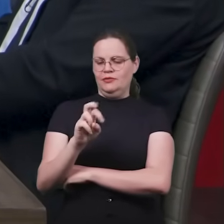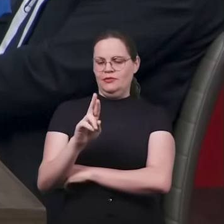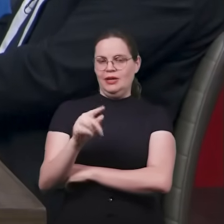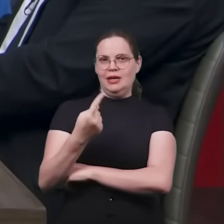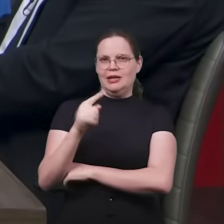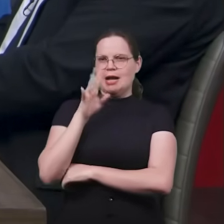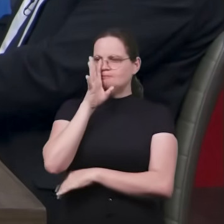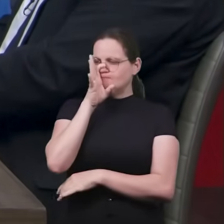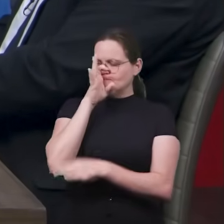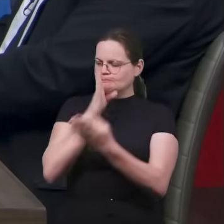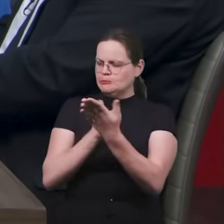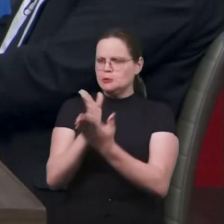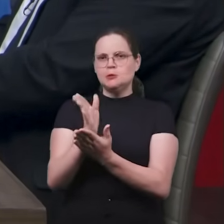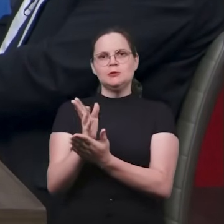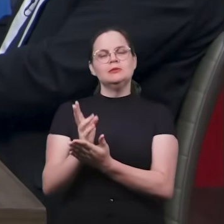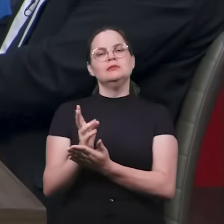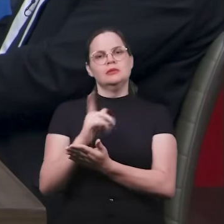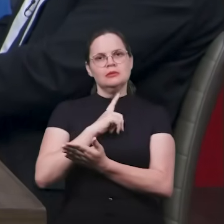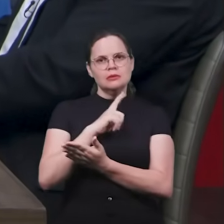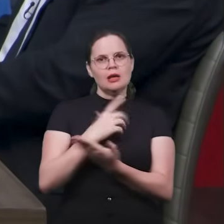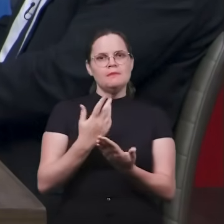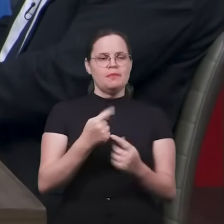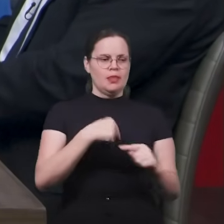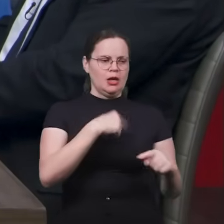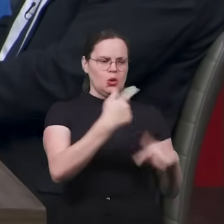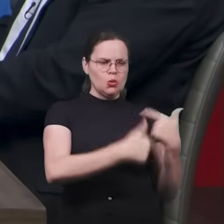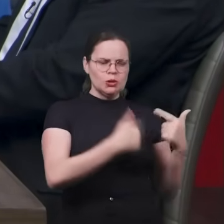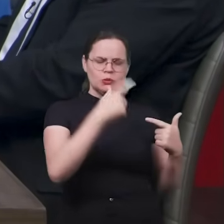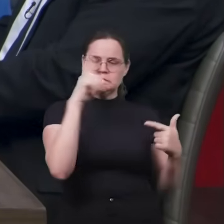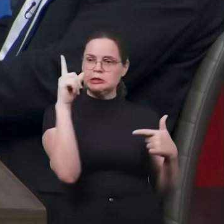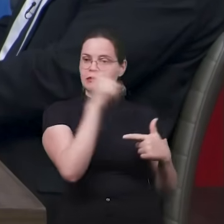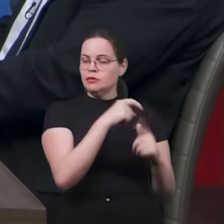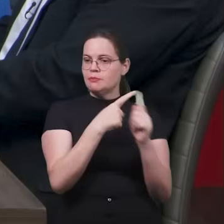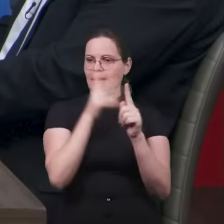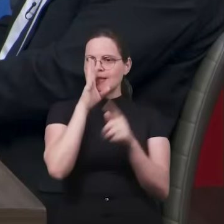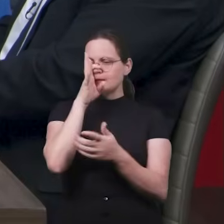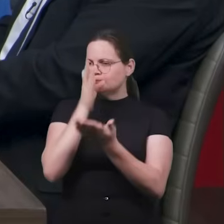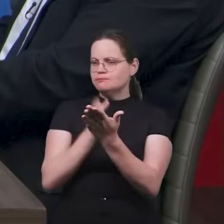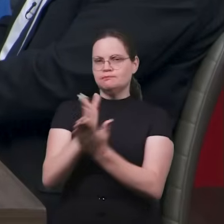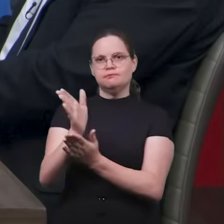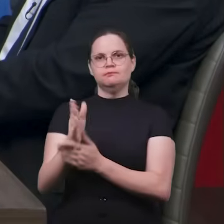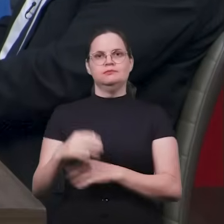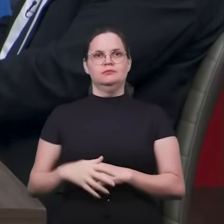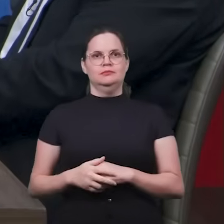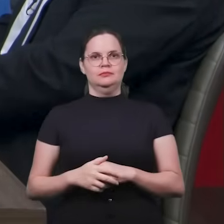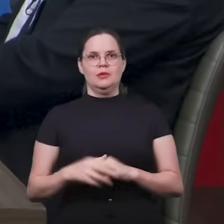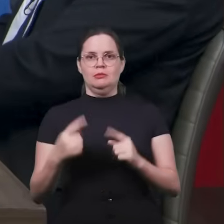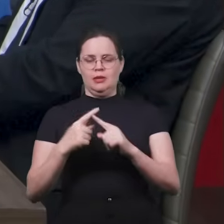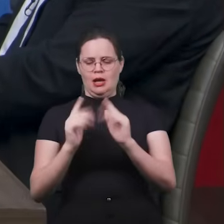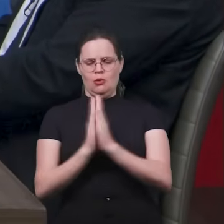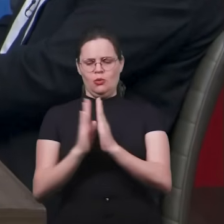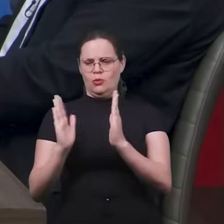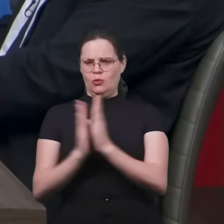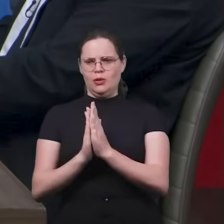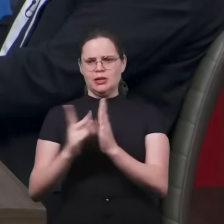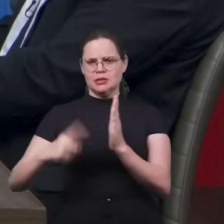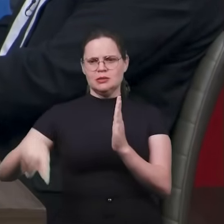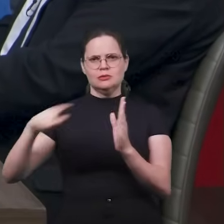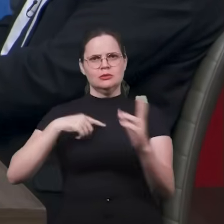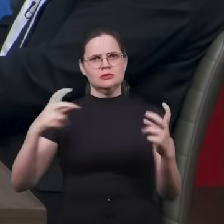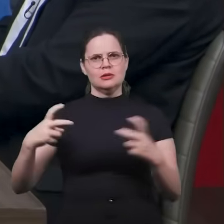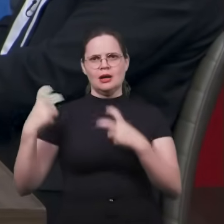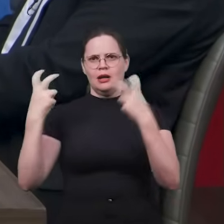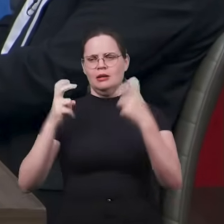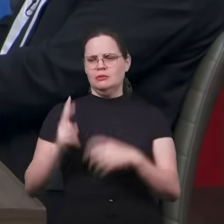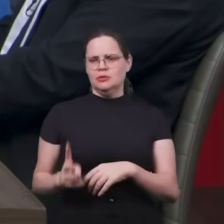são reais, mas não conseguem vencer as nossas orações, as nossas súplicas,